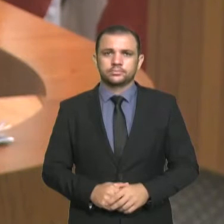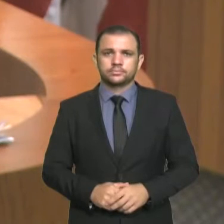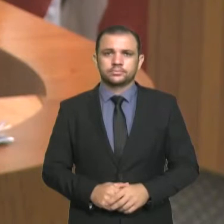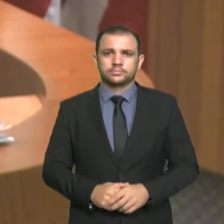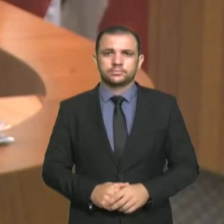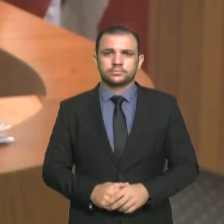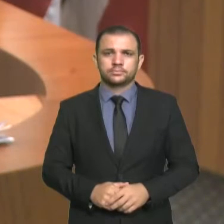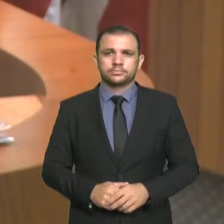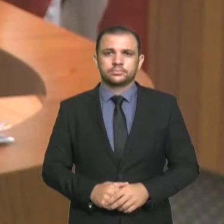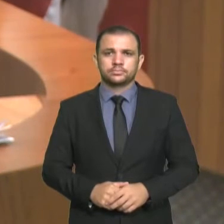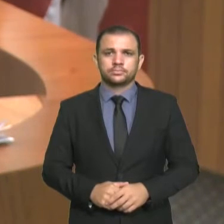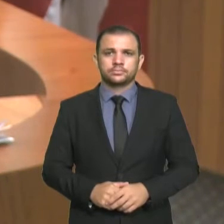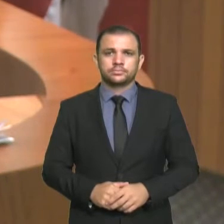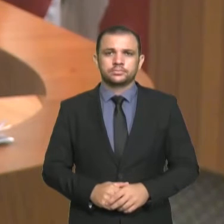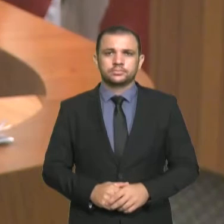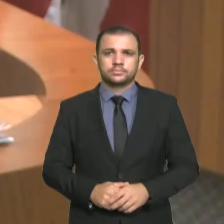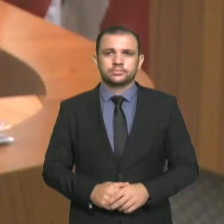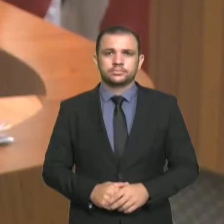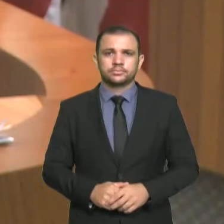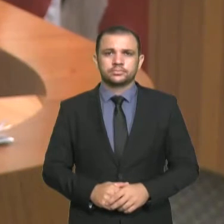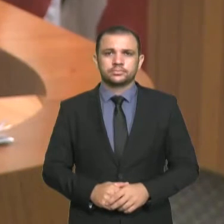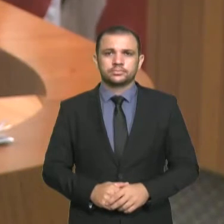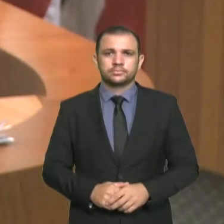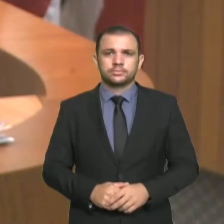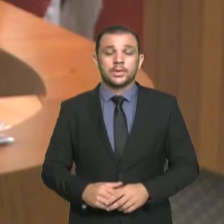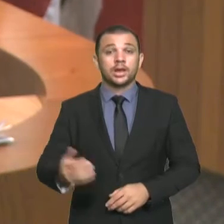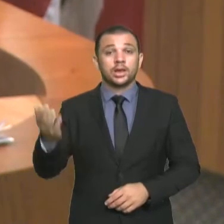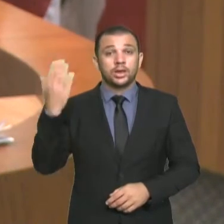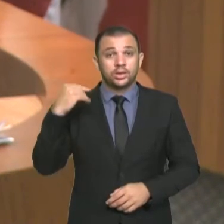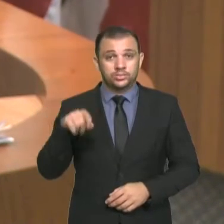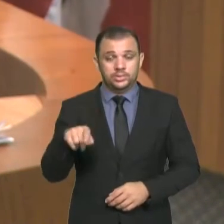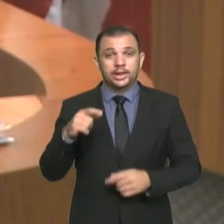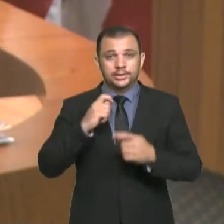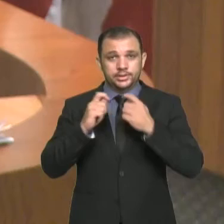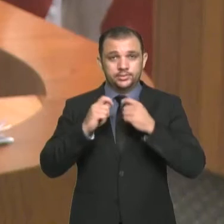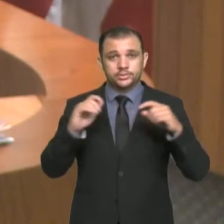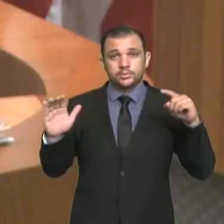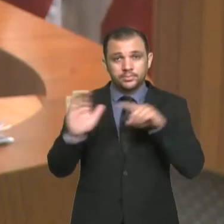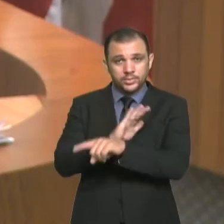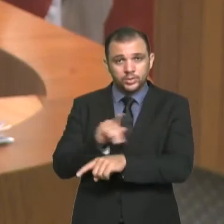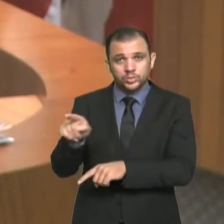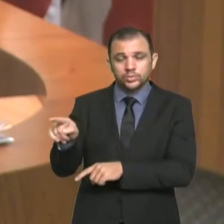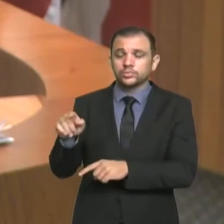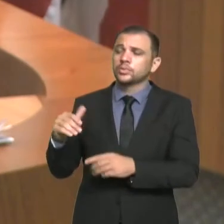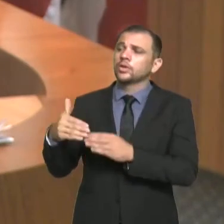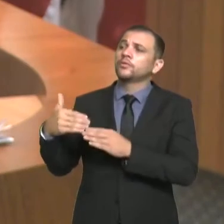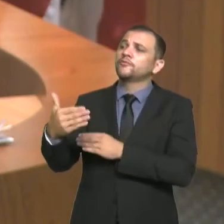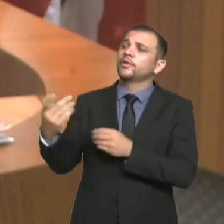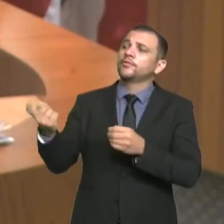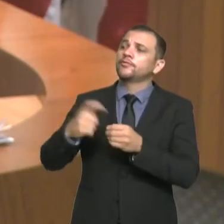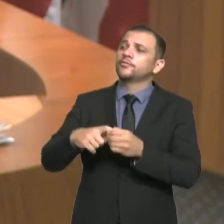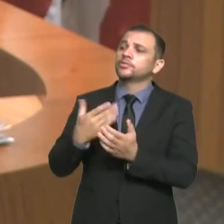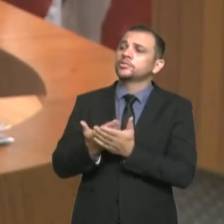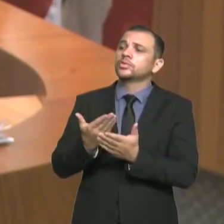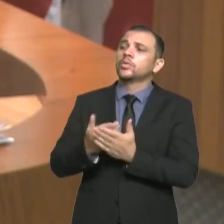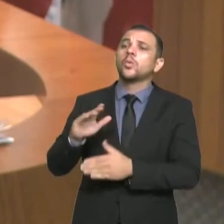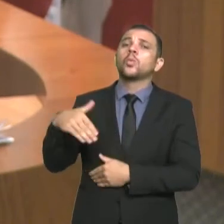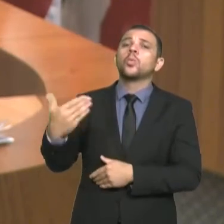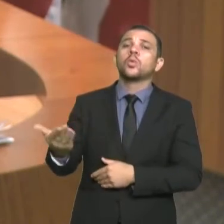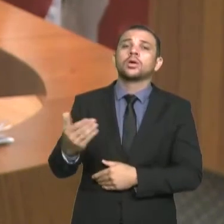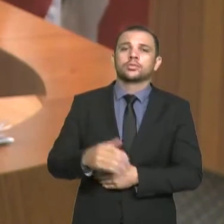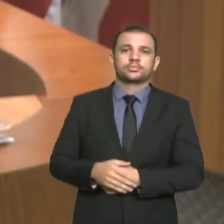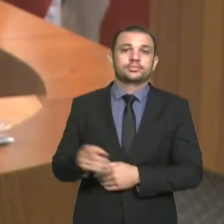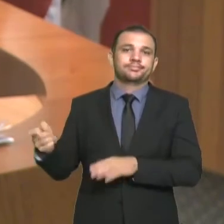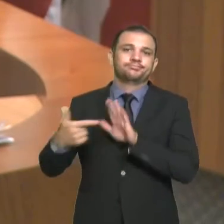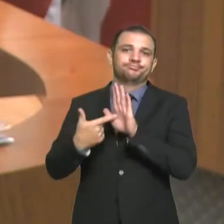sobre a estimativa de retorno das aulas, essa pergunta demonstrou o total